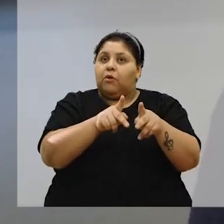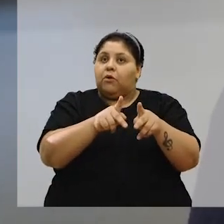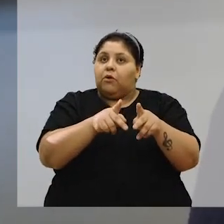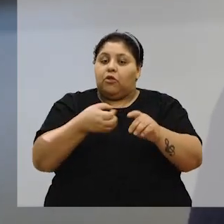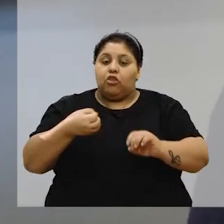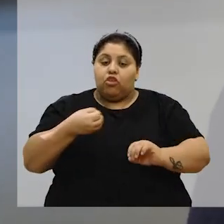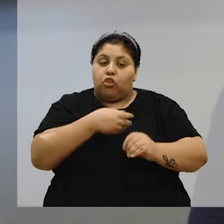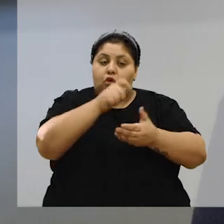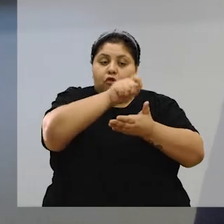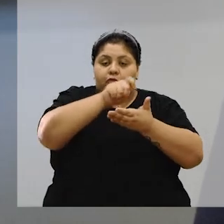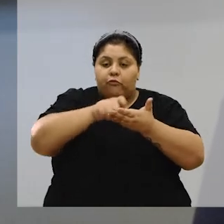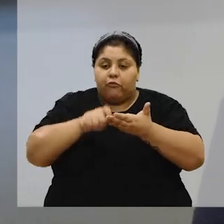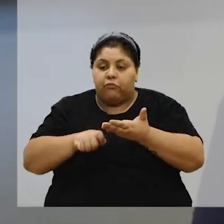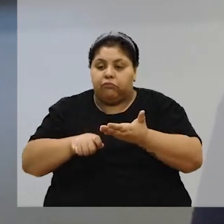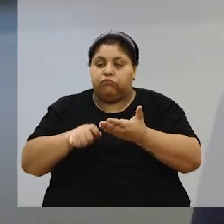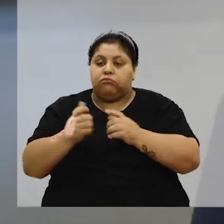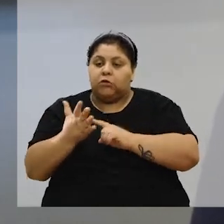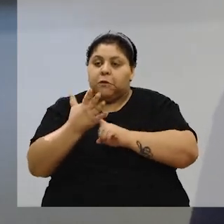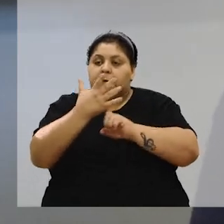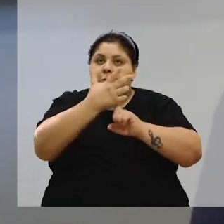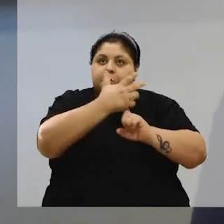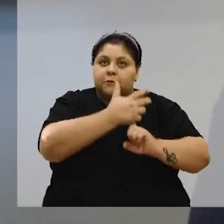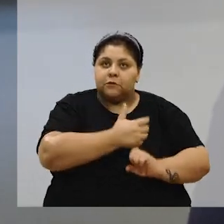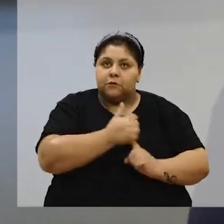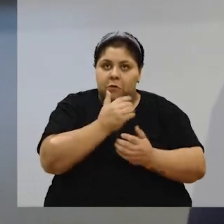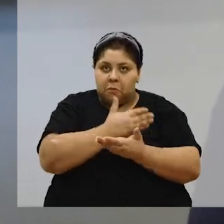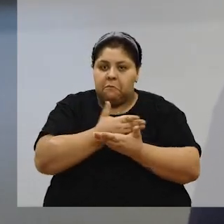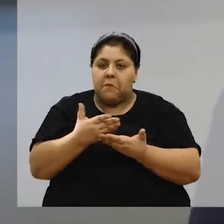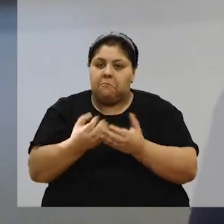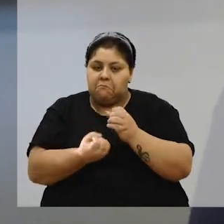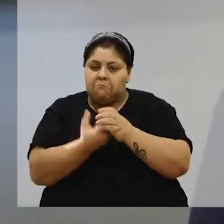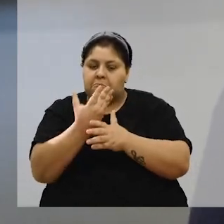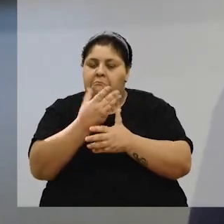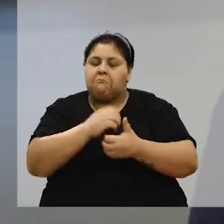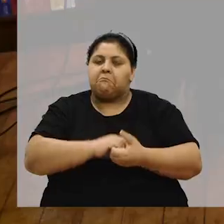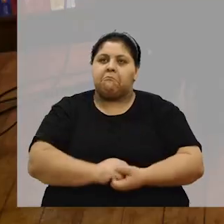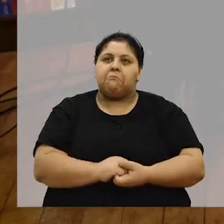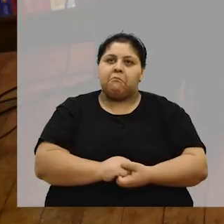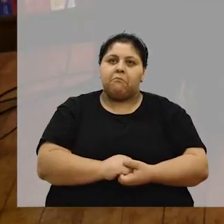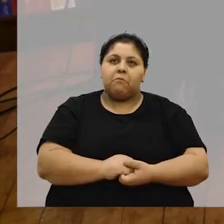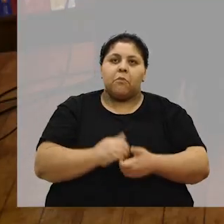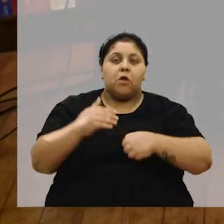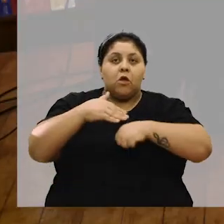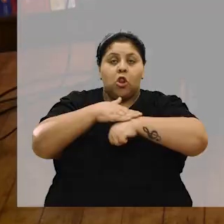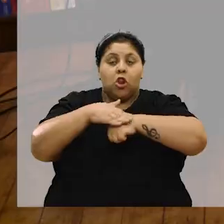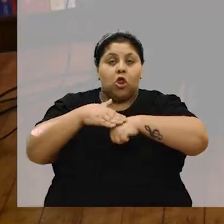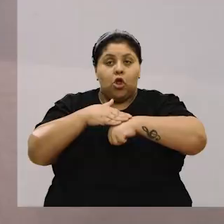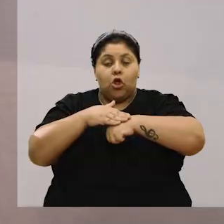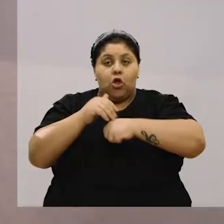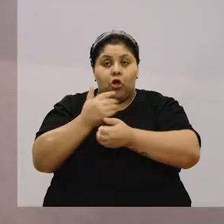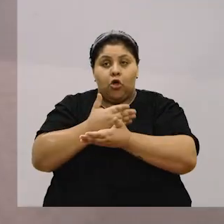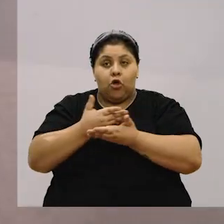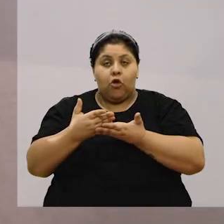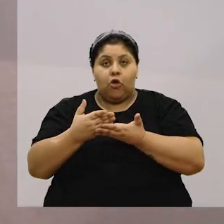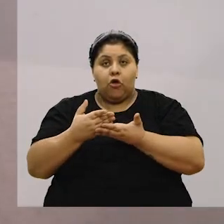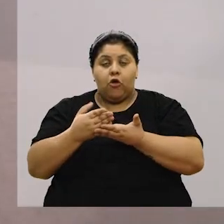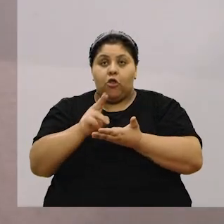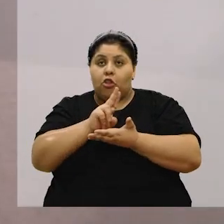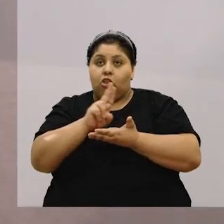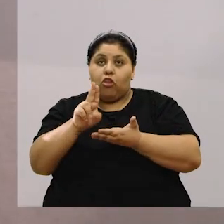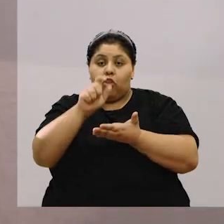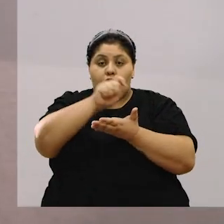público para que novos autores, artistas venham a surgir. Na medida que nós começamos a